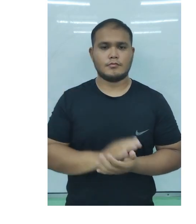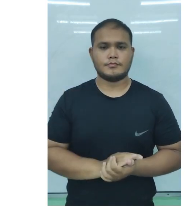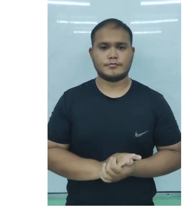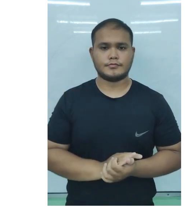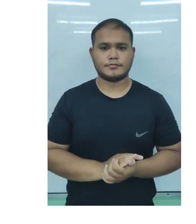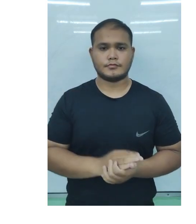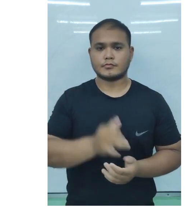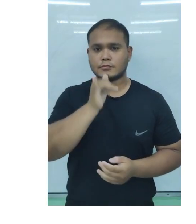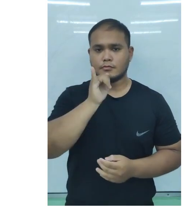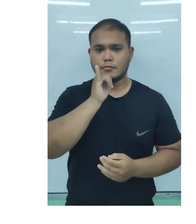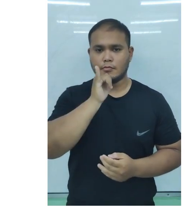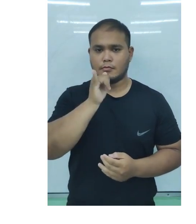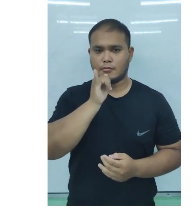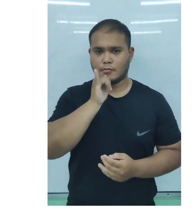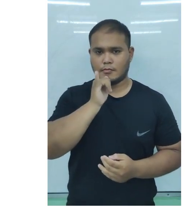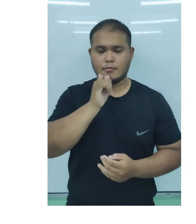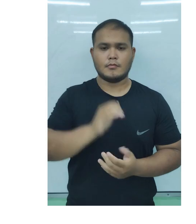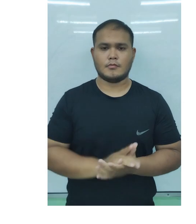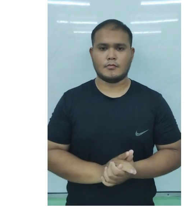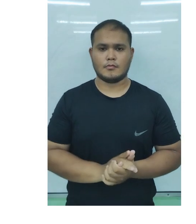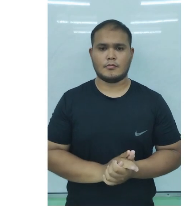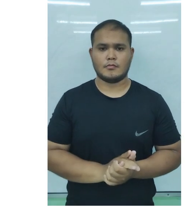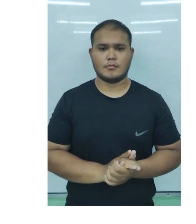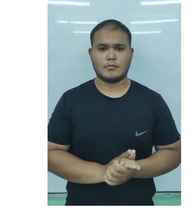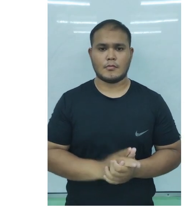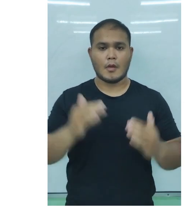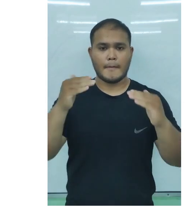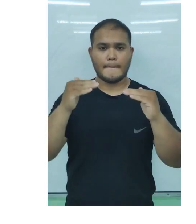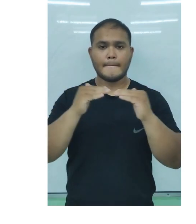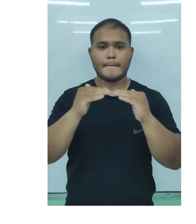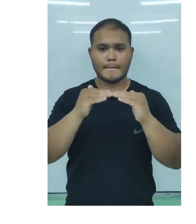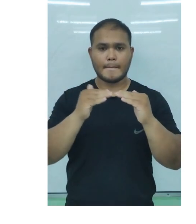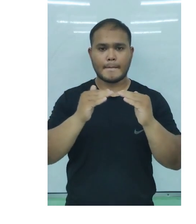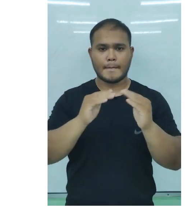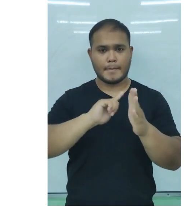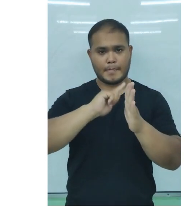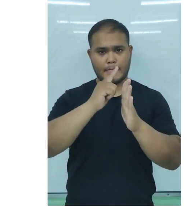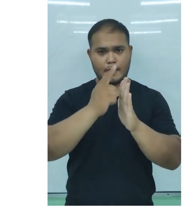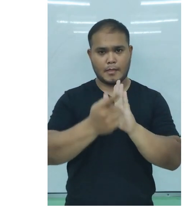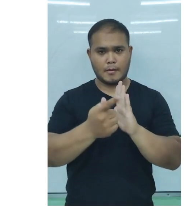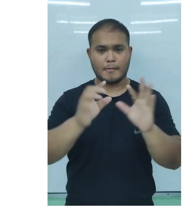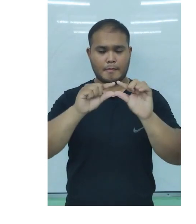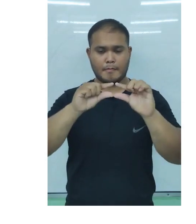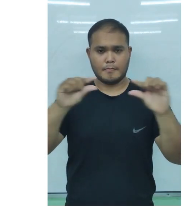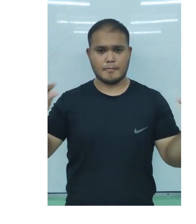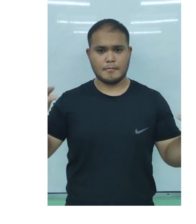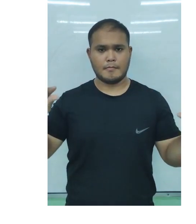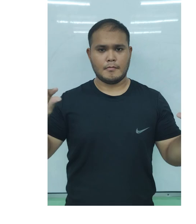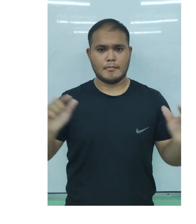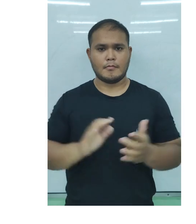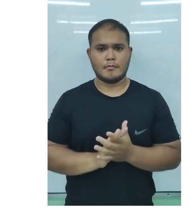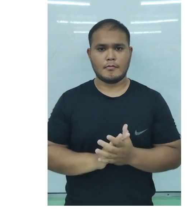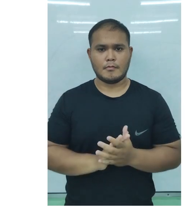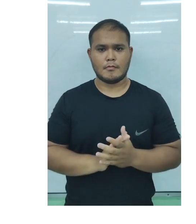a frase: animal maius insula est. E nós temos